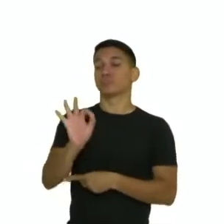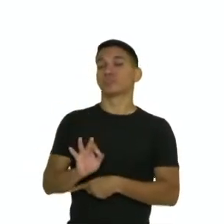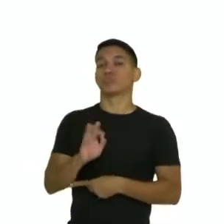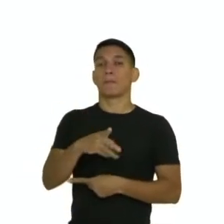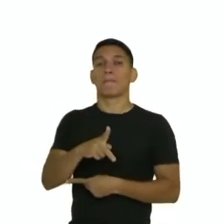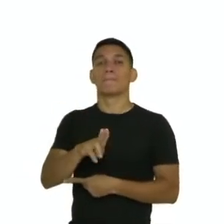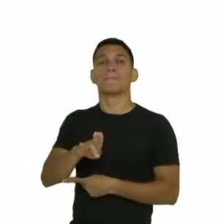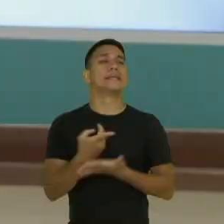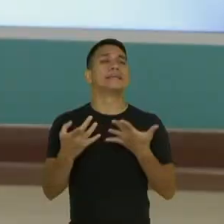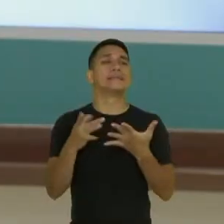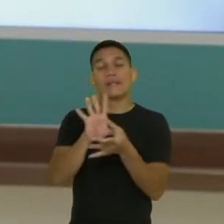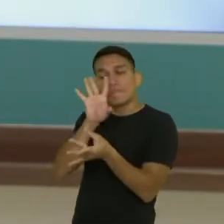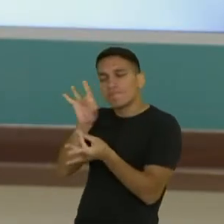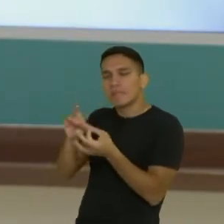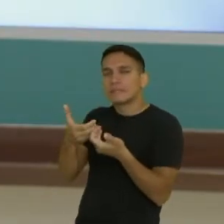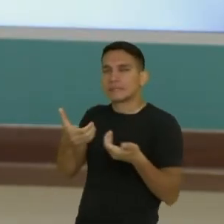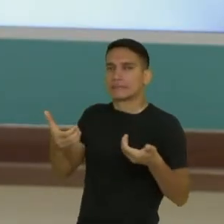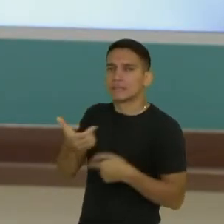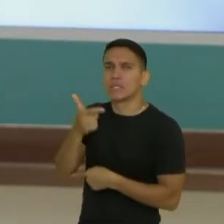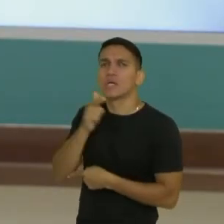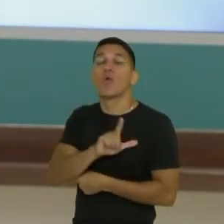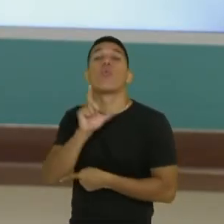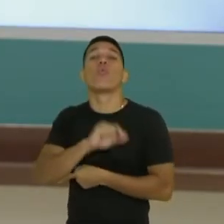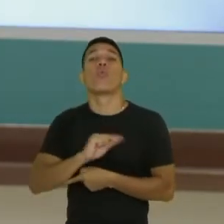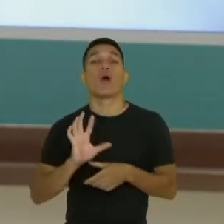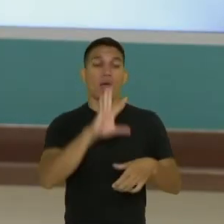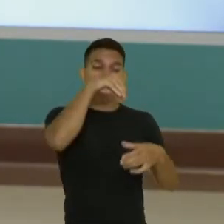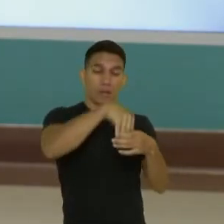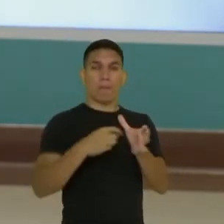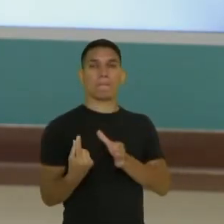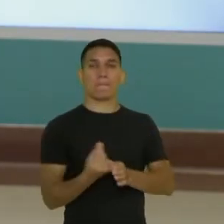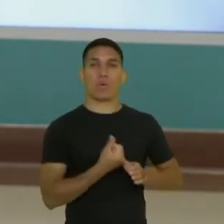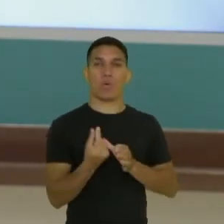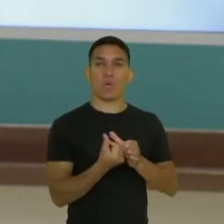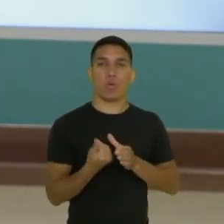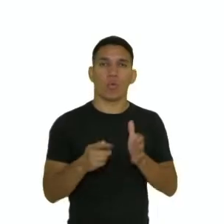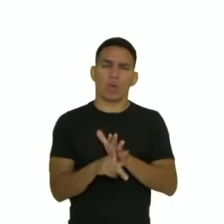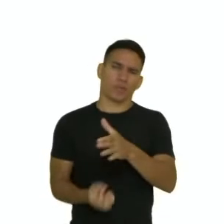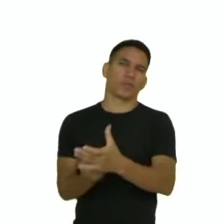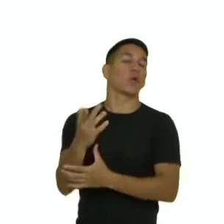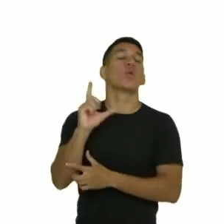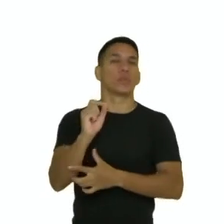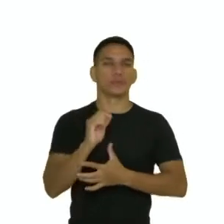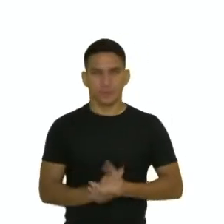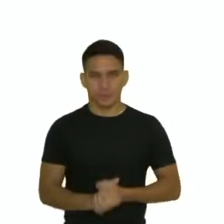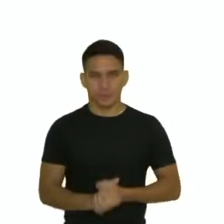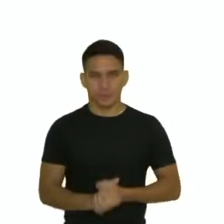sul-americanos buscavam uma reaproximação e passavam por um processo de redemocratização após anos de economias fechadas.